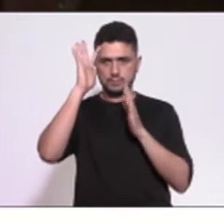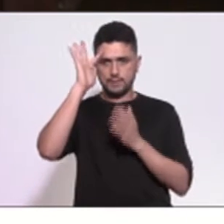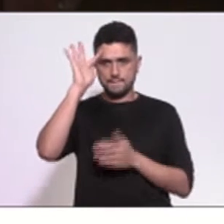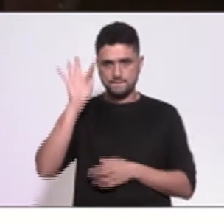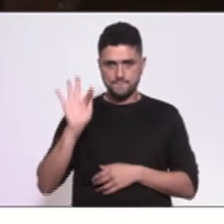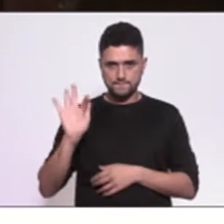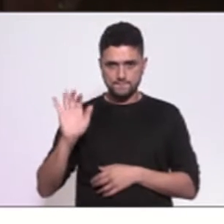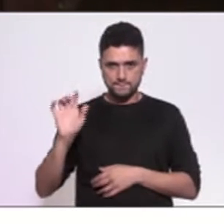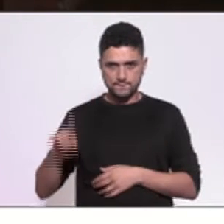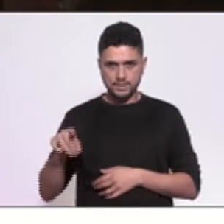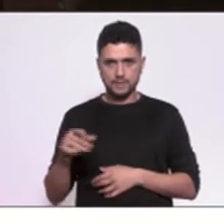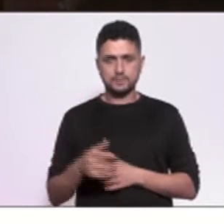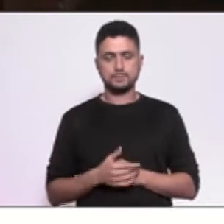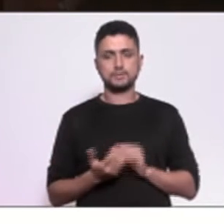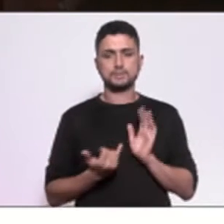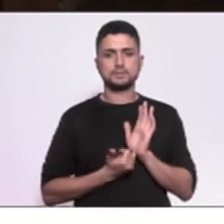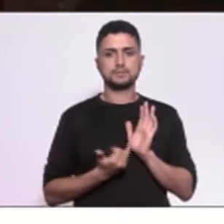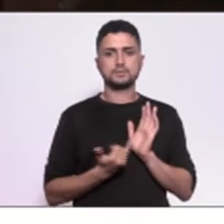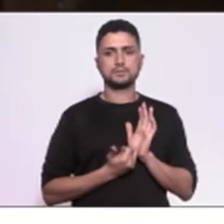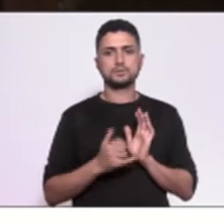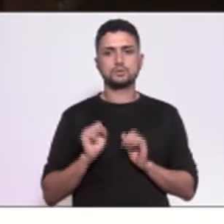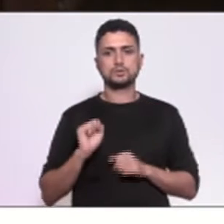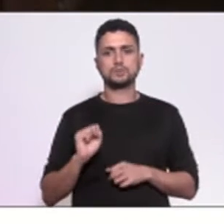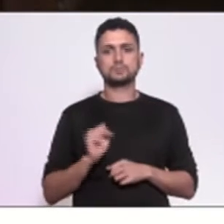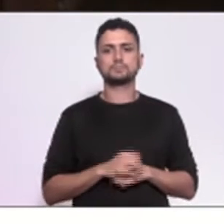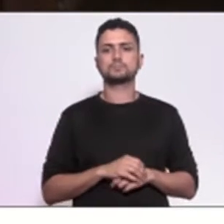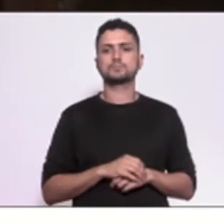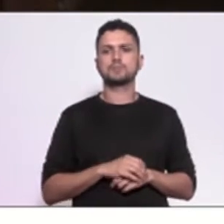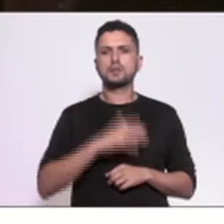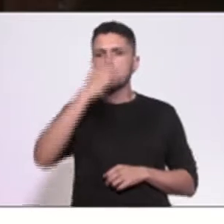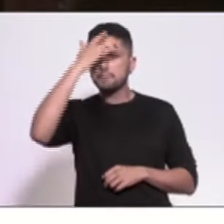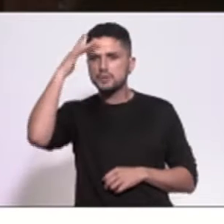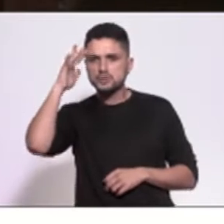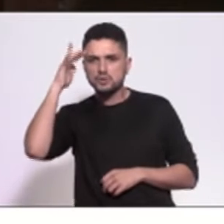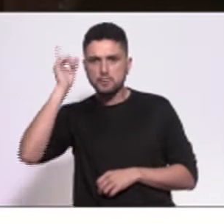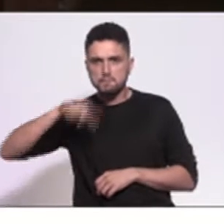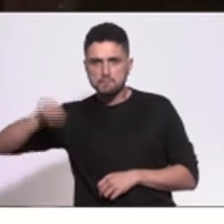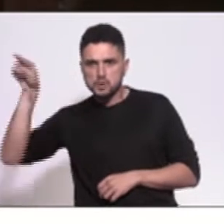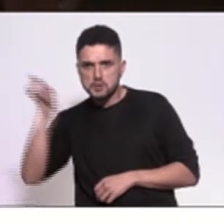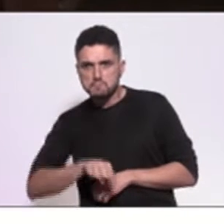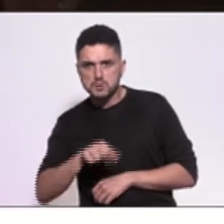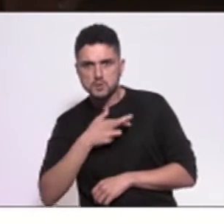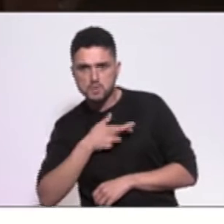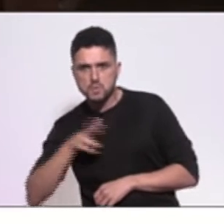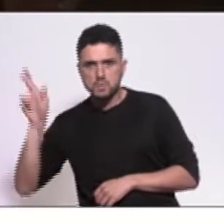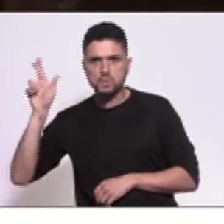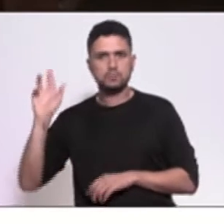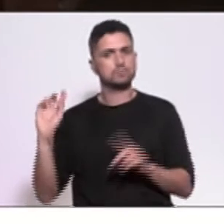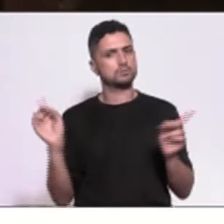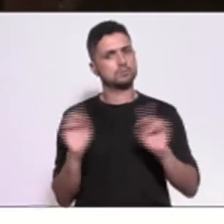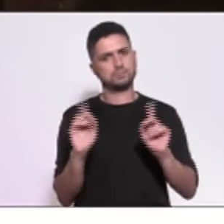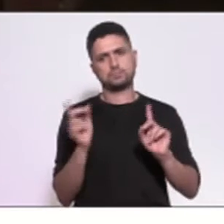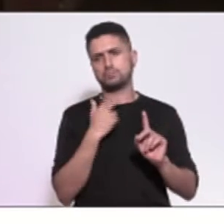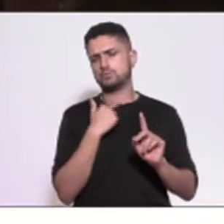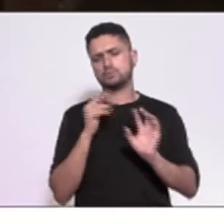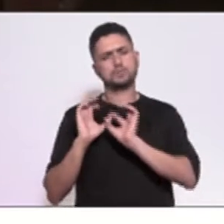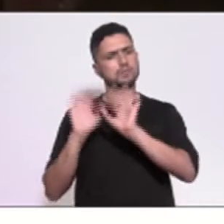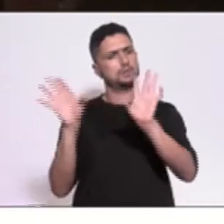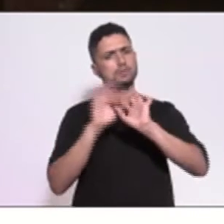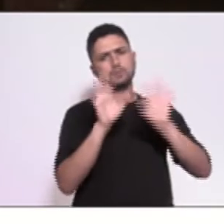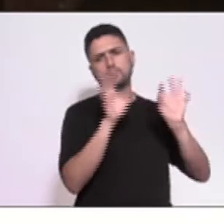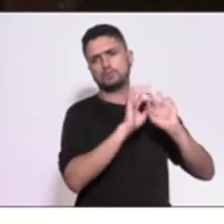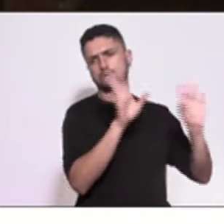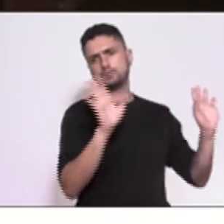Constituição Federal: ninguém será privado de direitos por motivo de crença religiosa ou